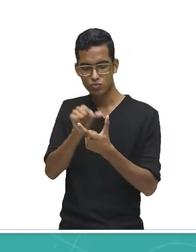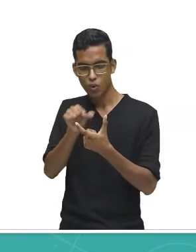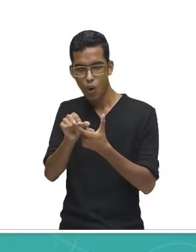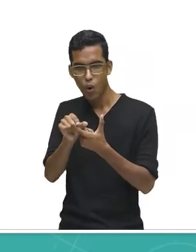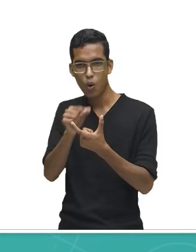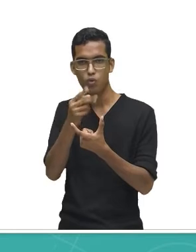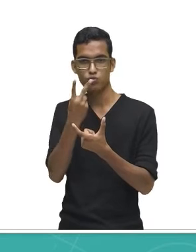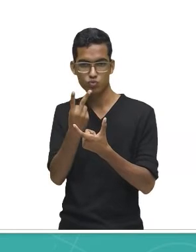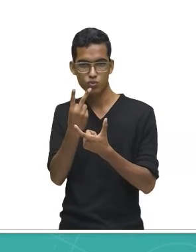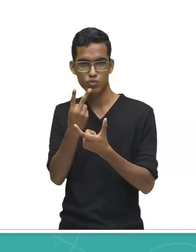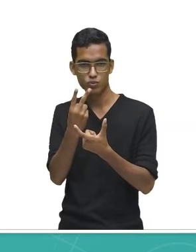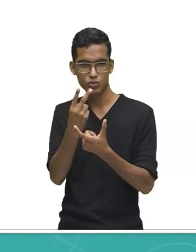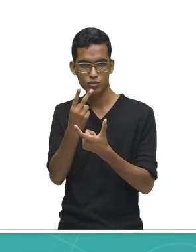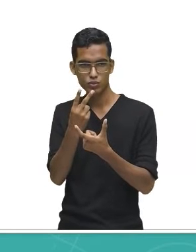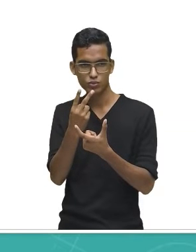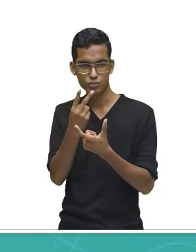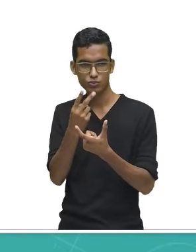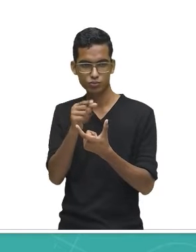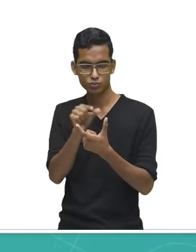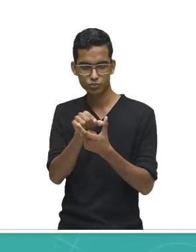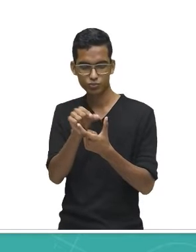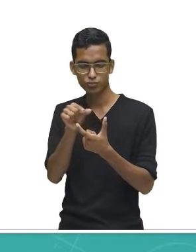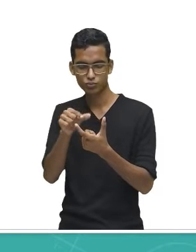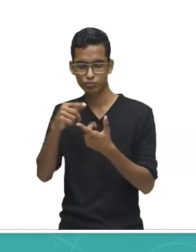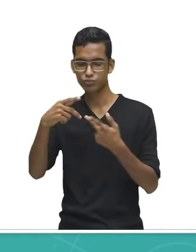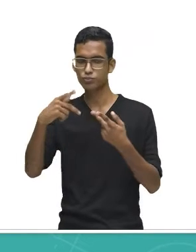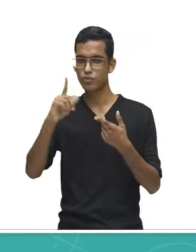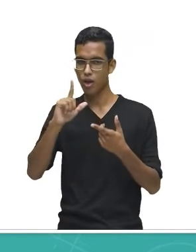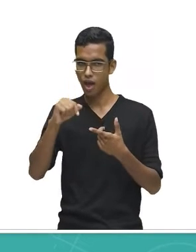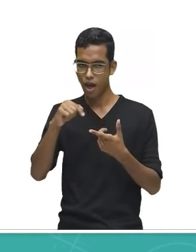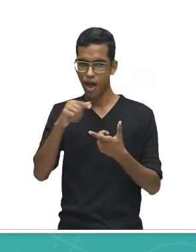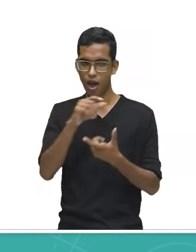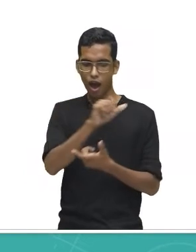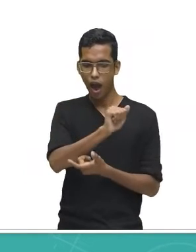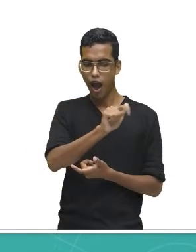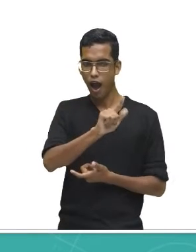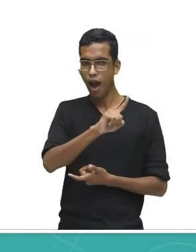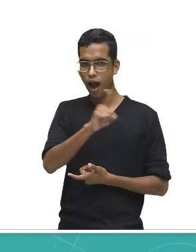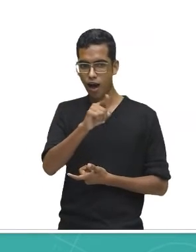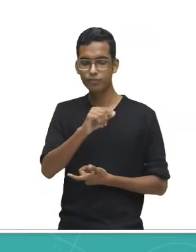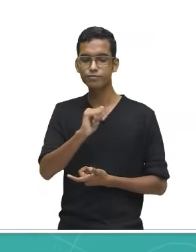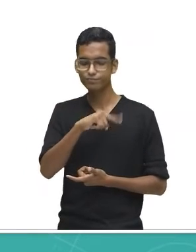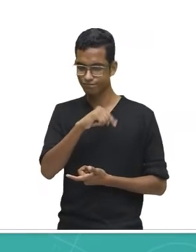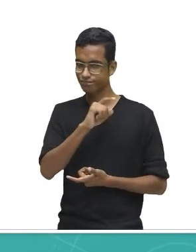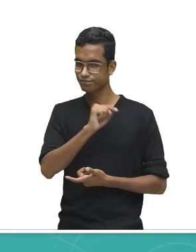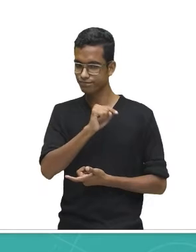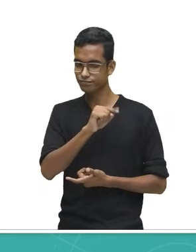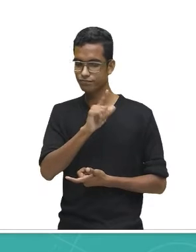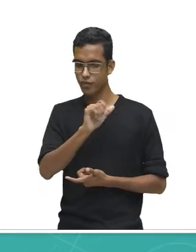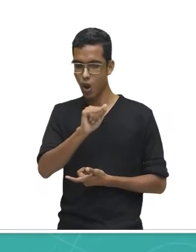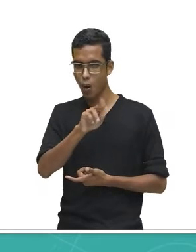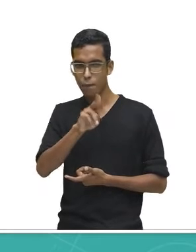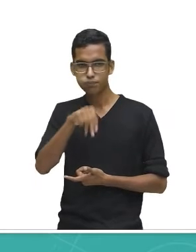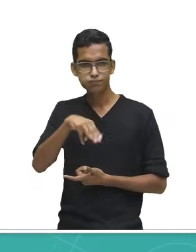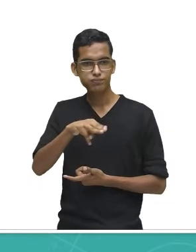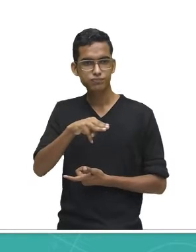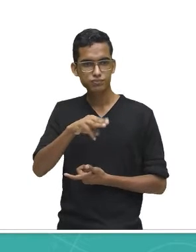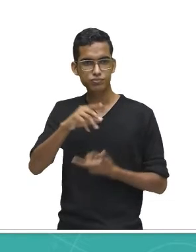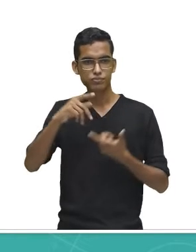como paroxítonas. E proparoxítonas, a antepenúltima